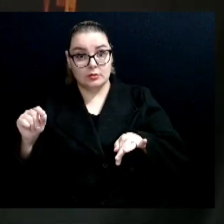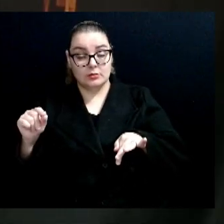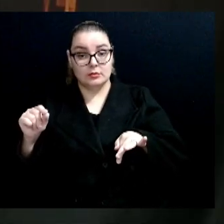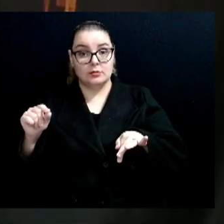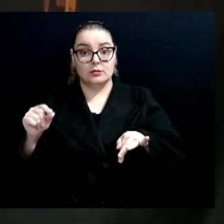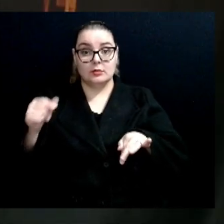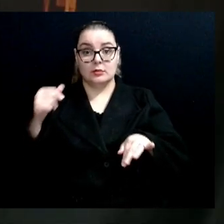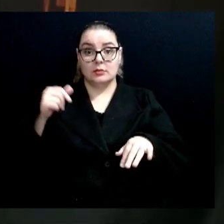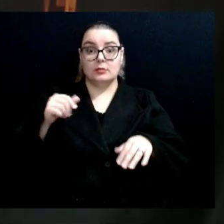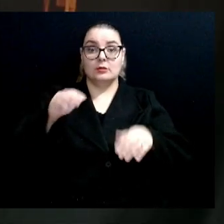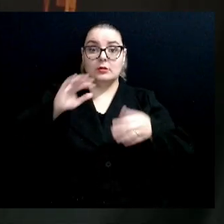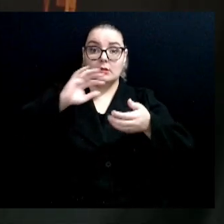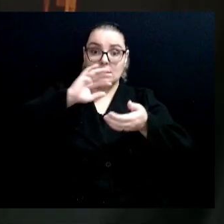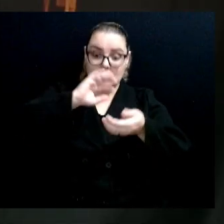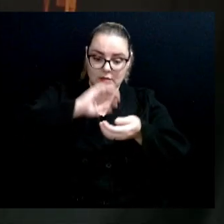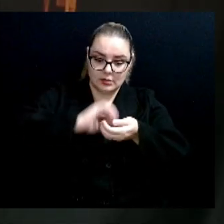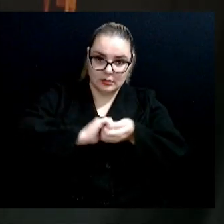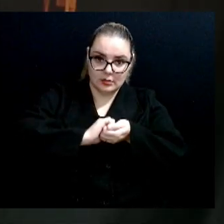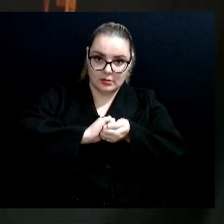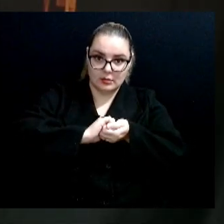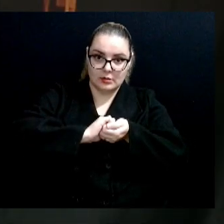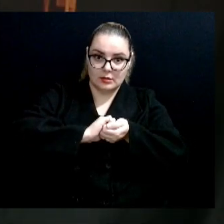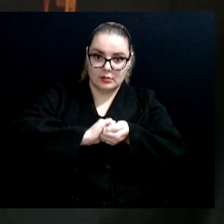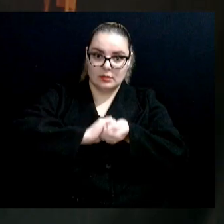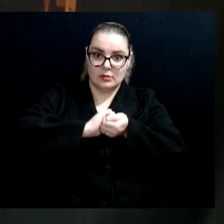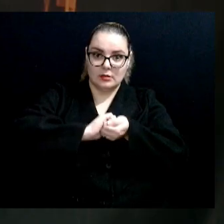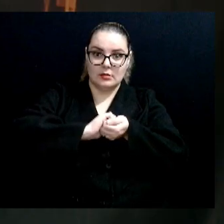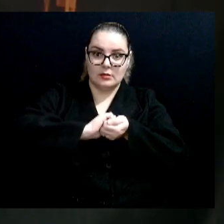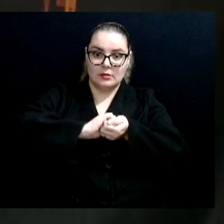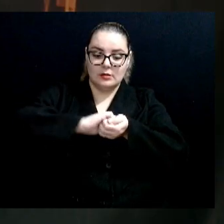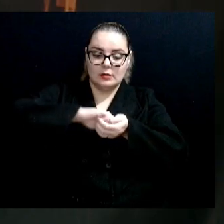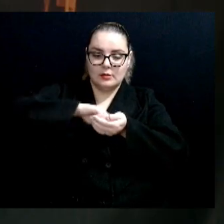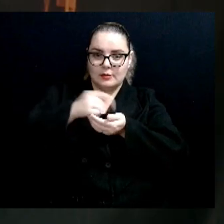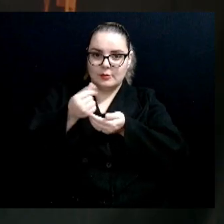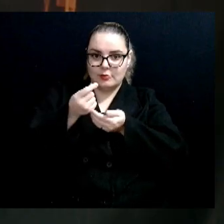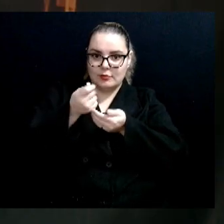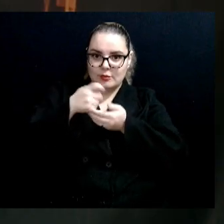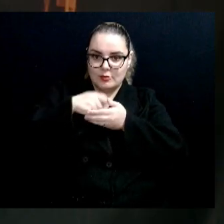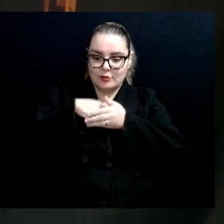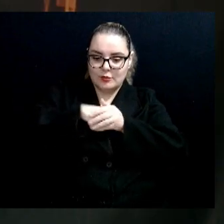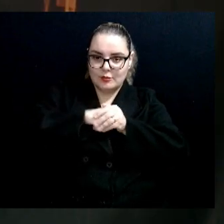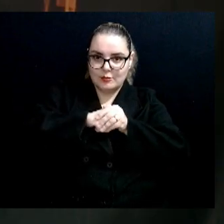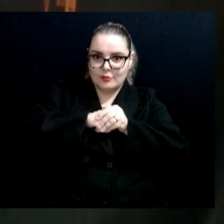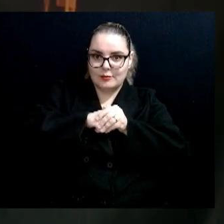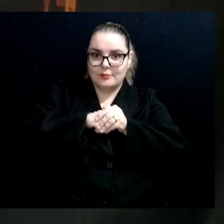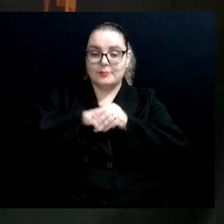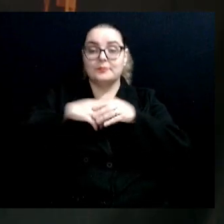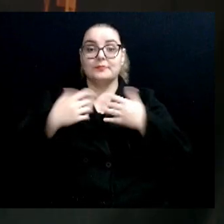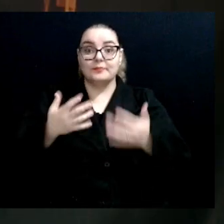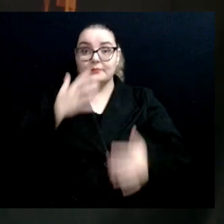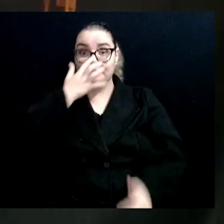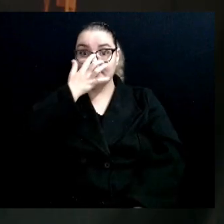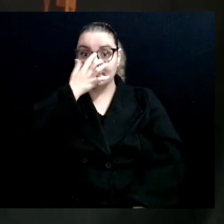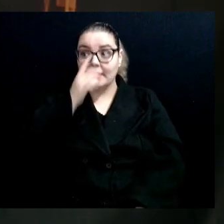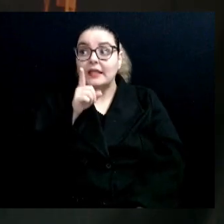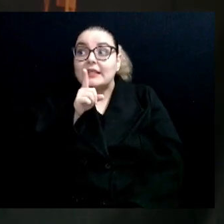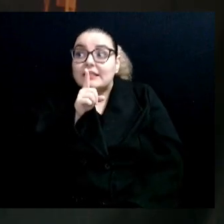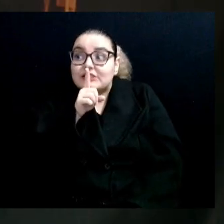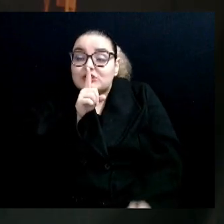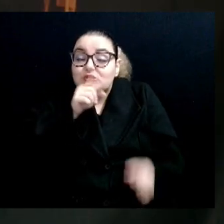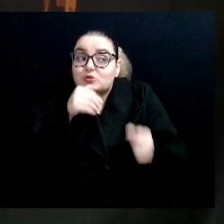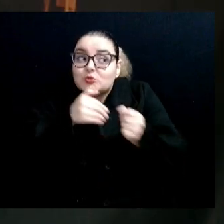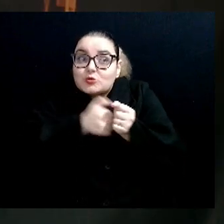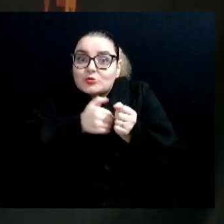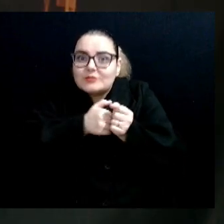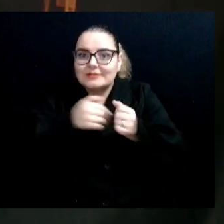mão, fazia assim, ó, e colocava um dinheirinho ali, e ela falava, não conta pra ninguém. Tá bom, tá